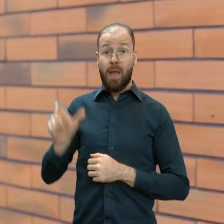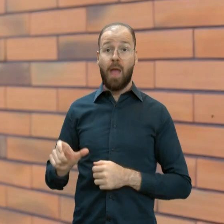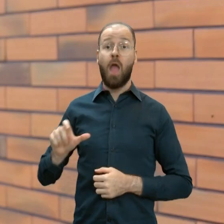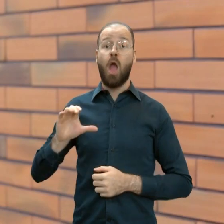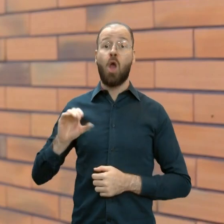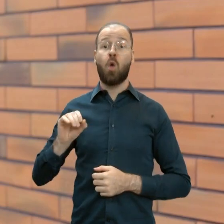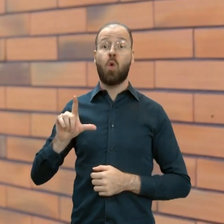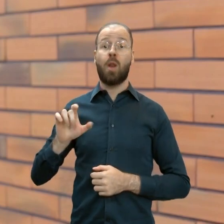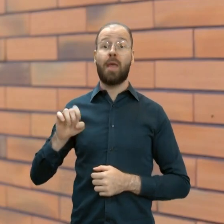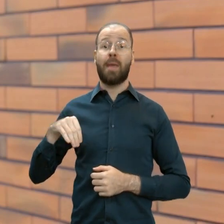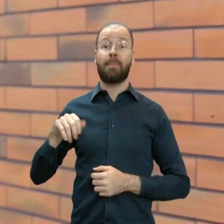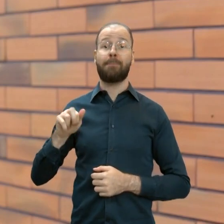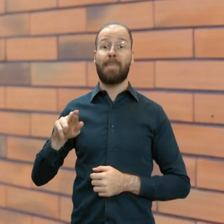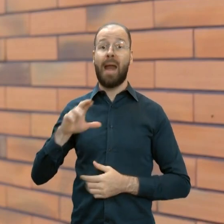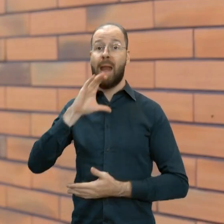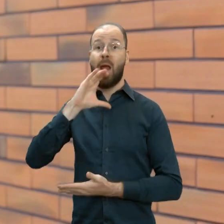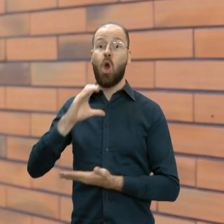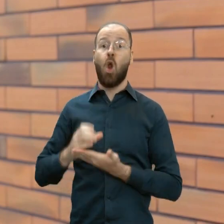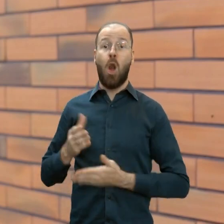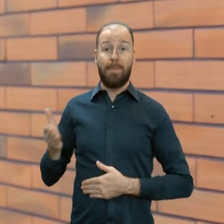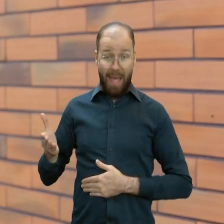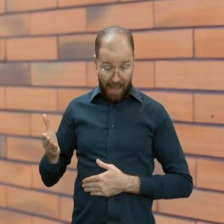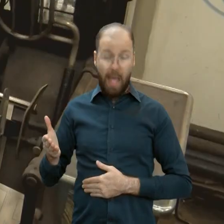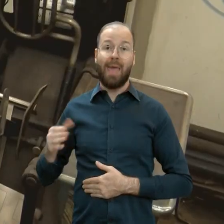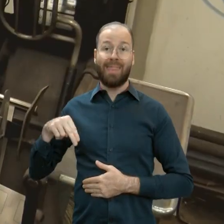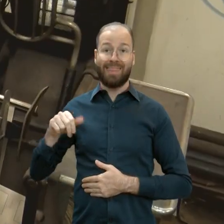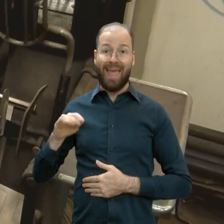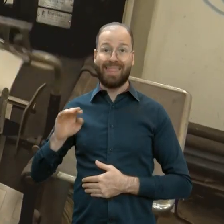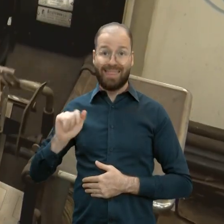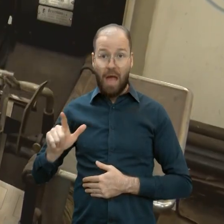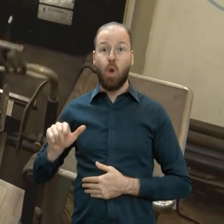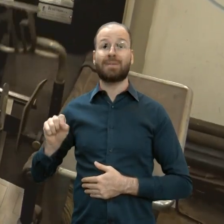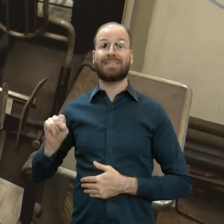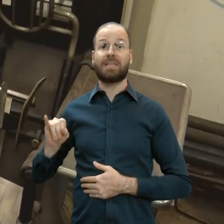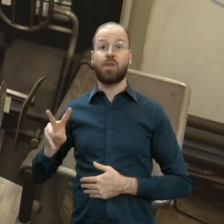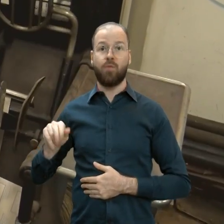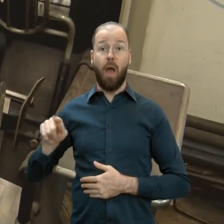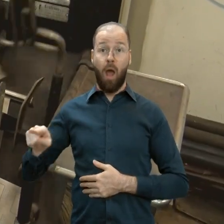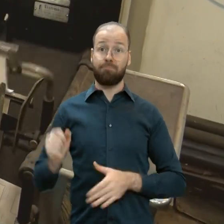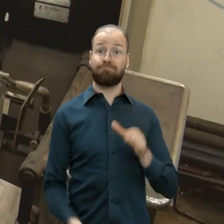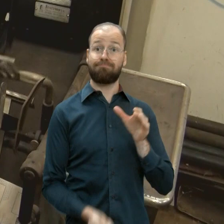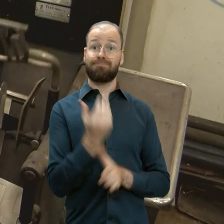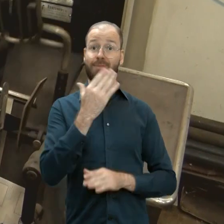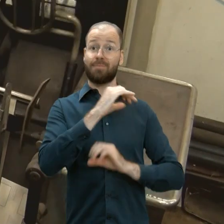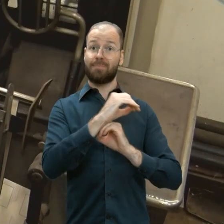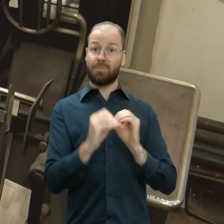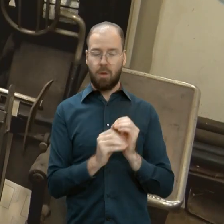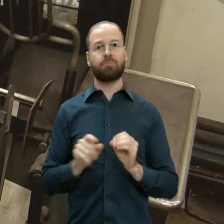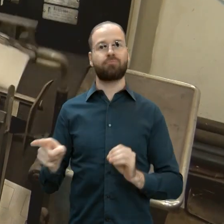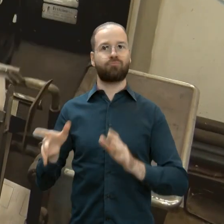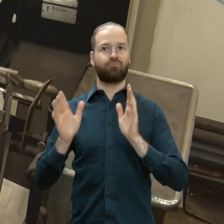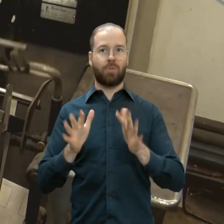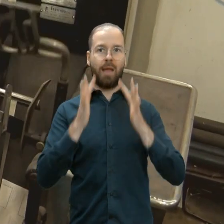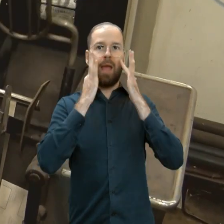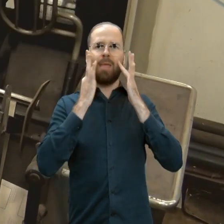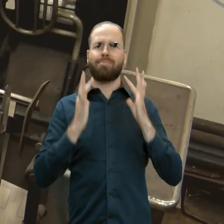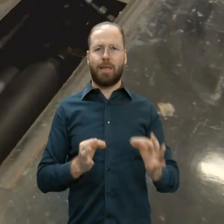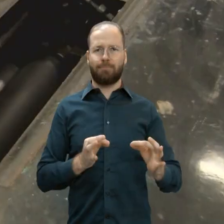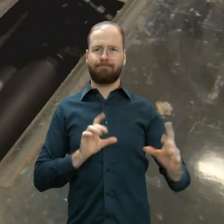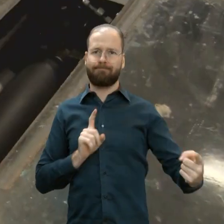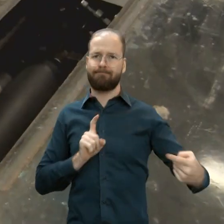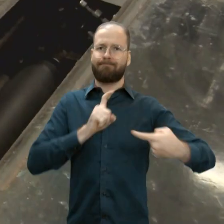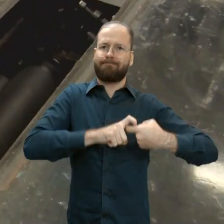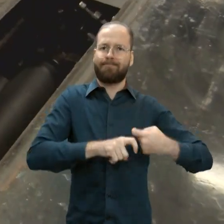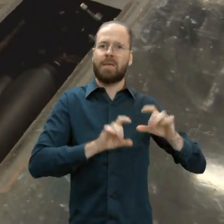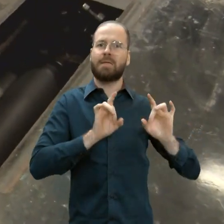que estava liderando a equipe que criou a universidade, já tinha uma atenção muito especial a veículos de comunicação, né, tanto é que